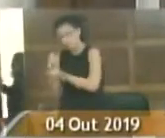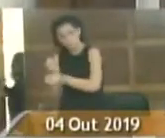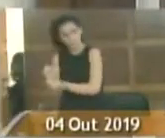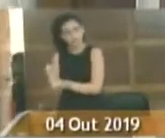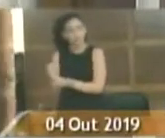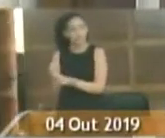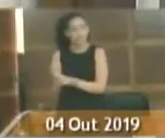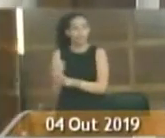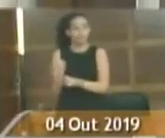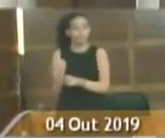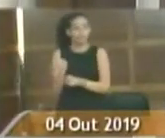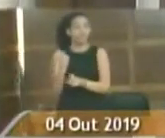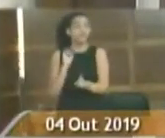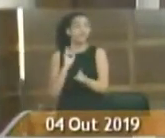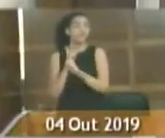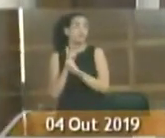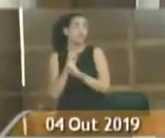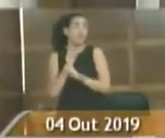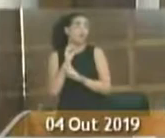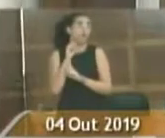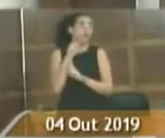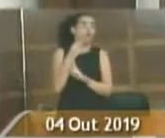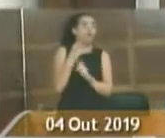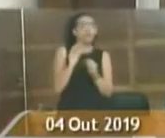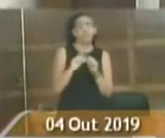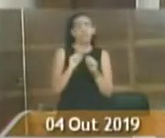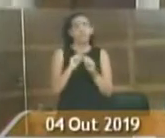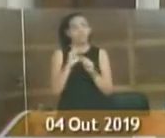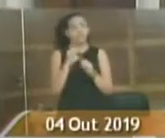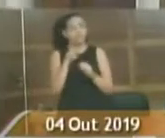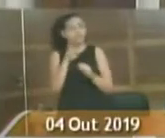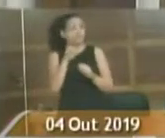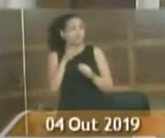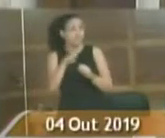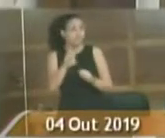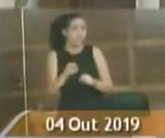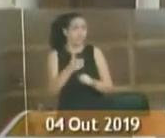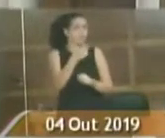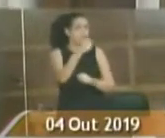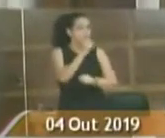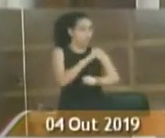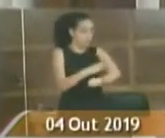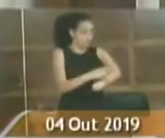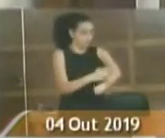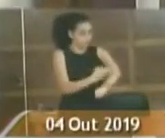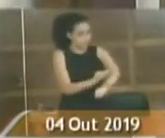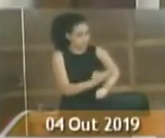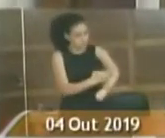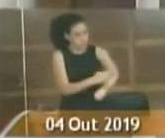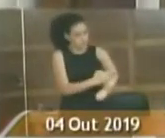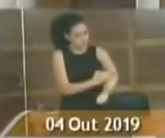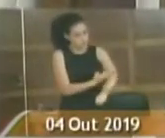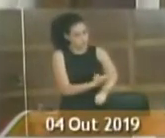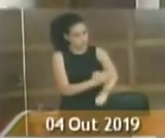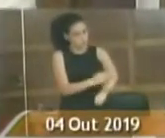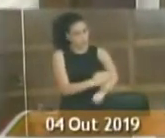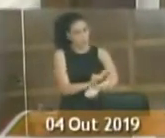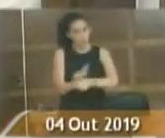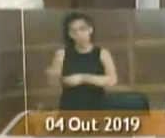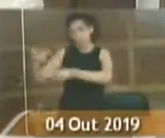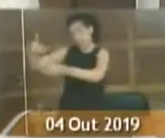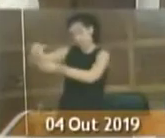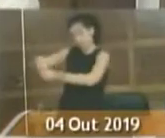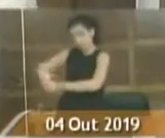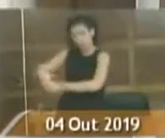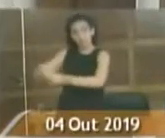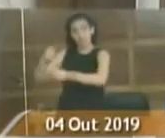em cima da sua ferida, ou então outro exame que vai raspar aquela feridinha, não dói não, tá? Raspar... E vai